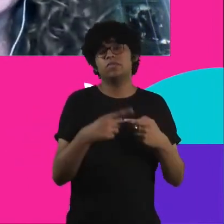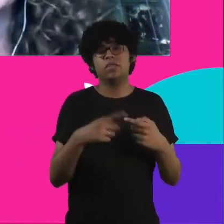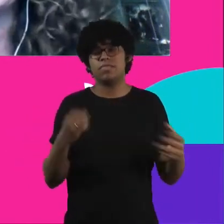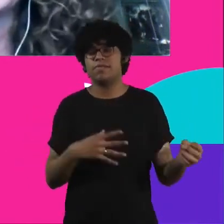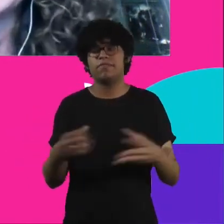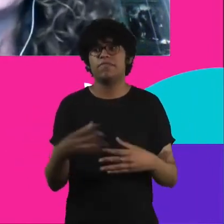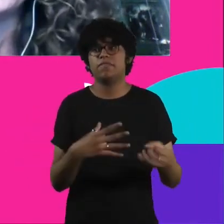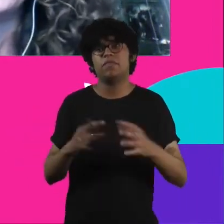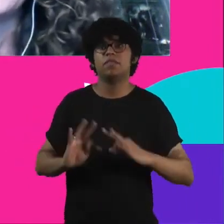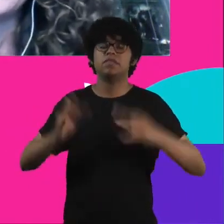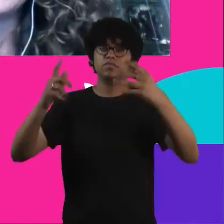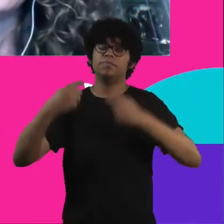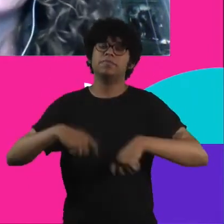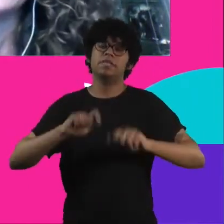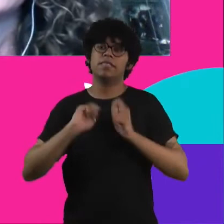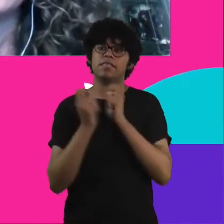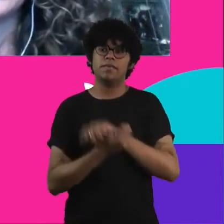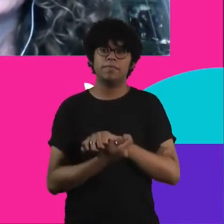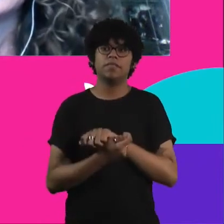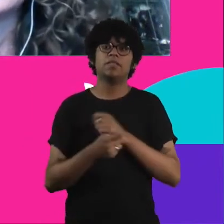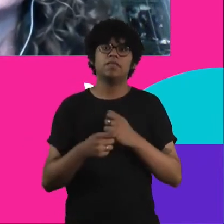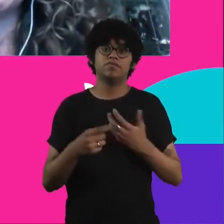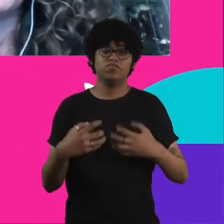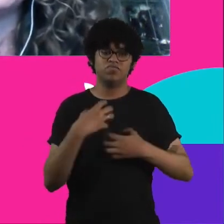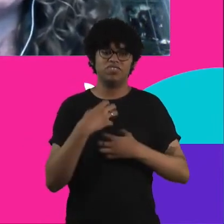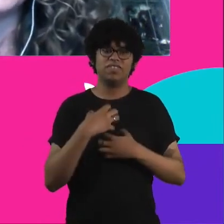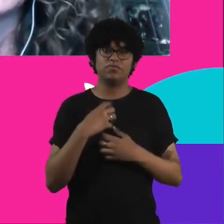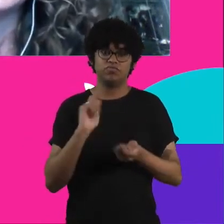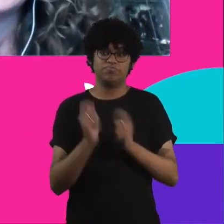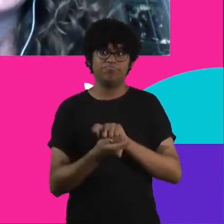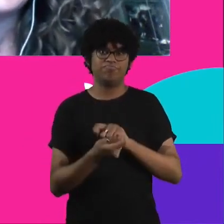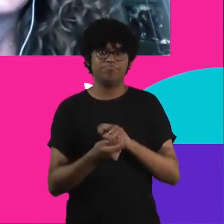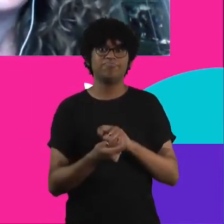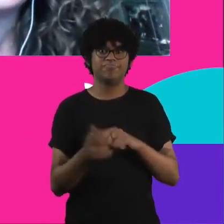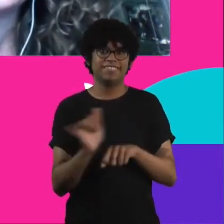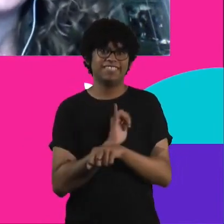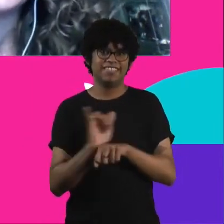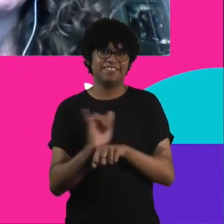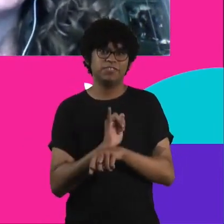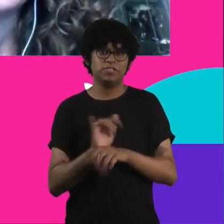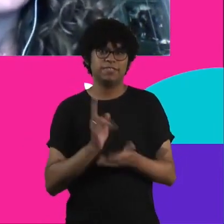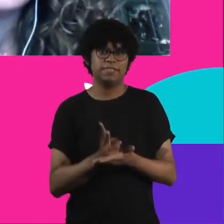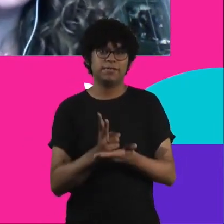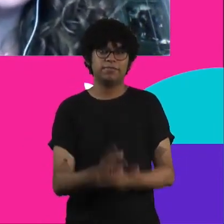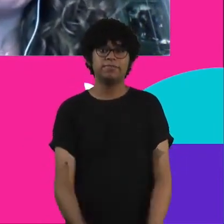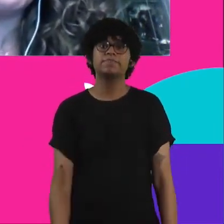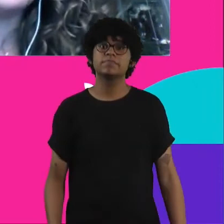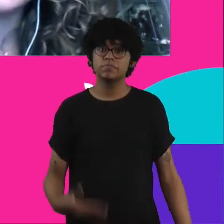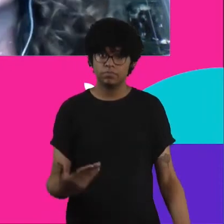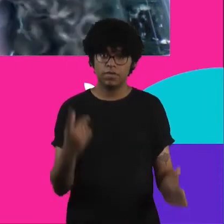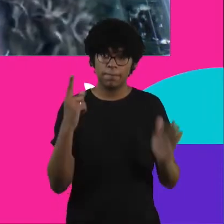gente precisa ir se adaptando nessas novas condições a todo momento, né? Deixa eu ver, acho que tem uma pergunta aqui